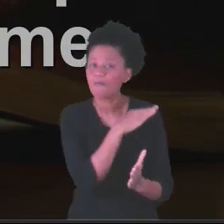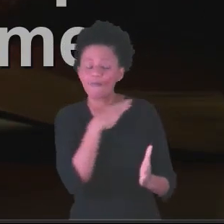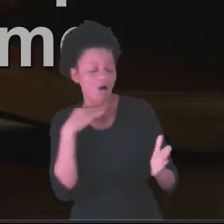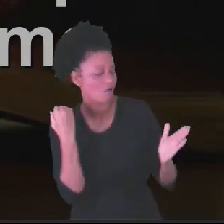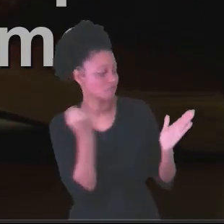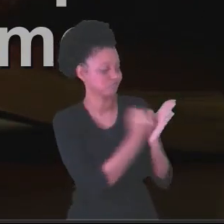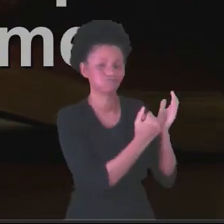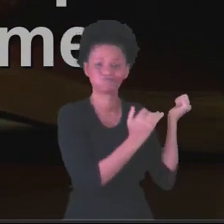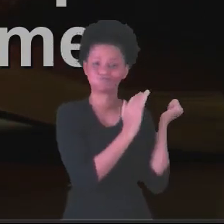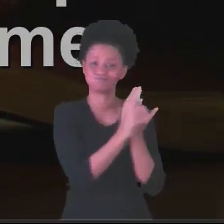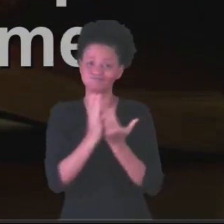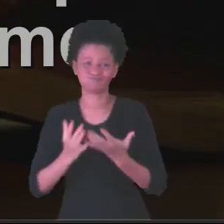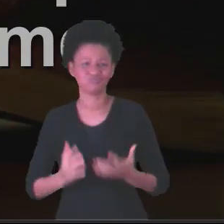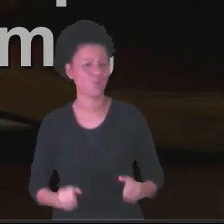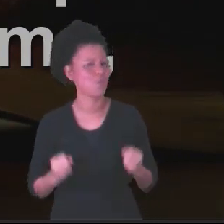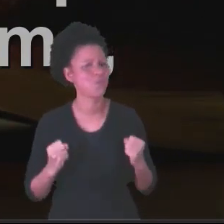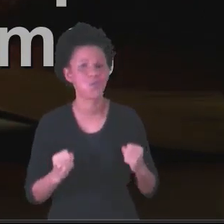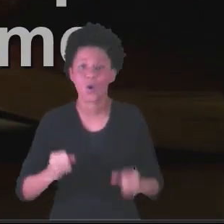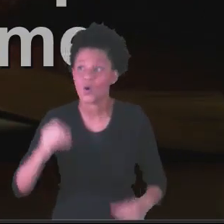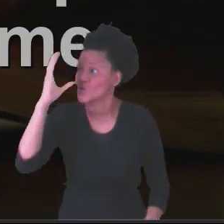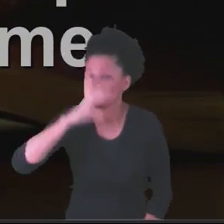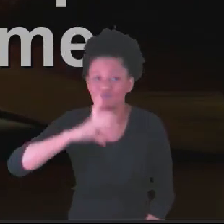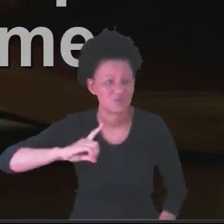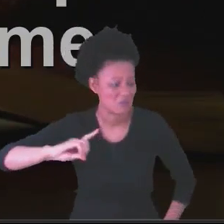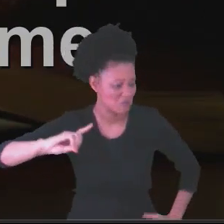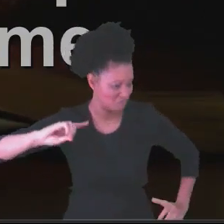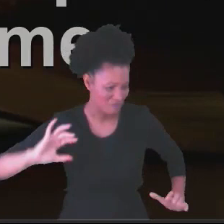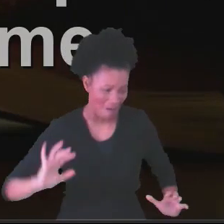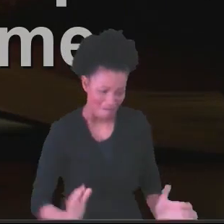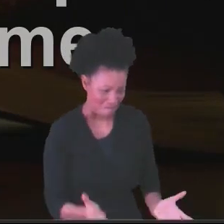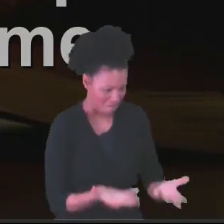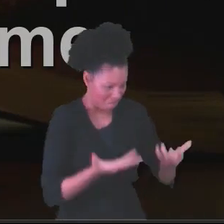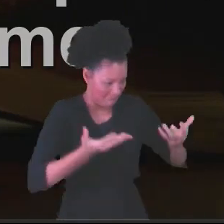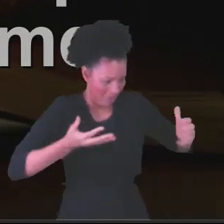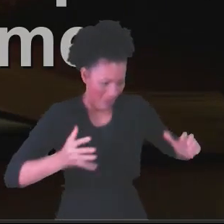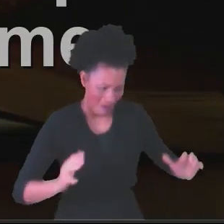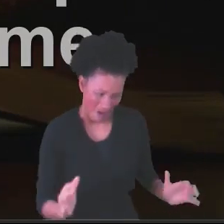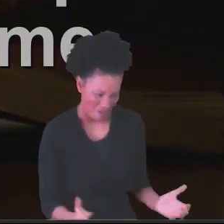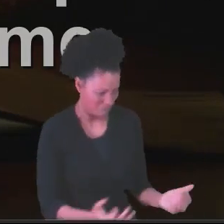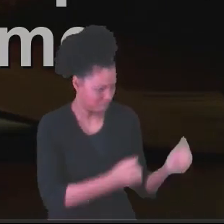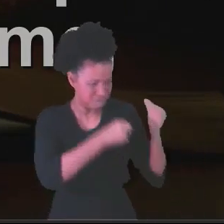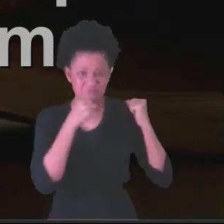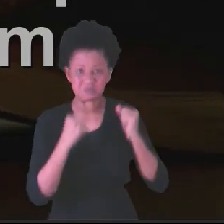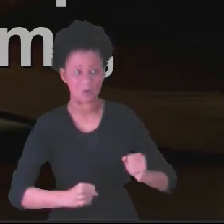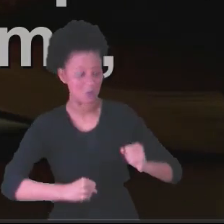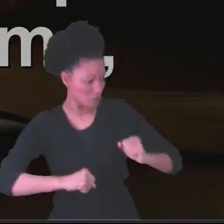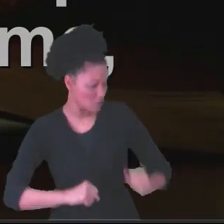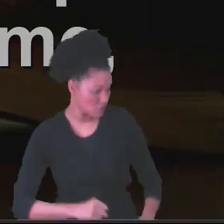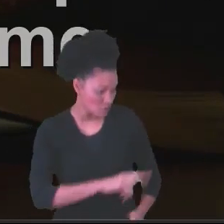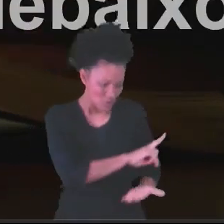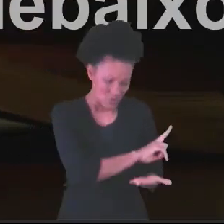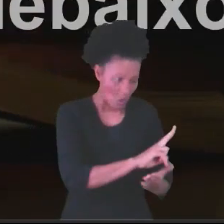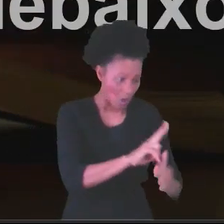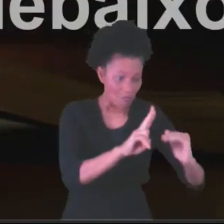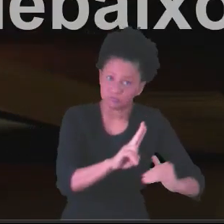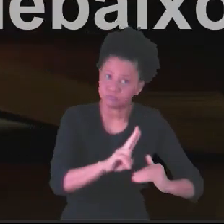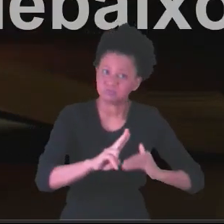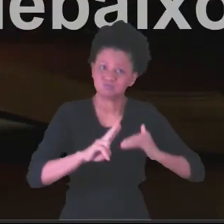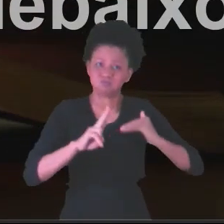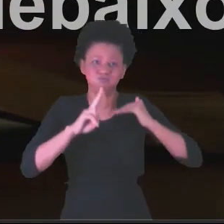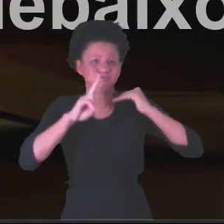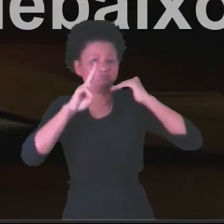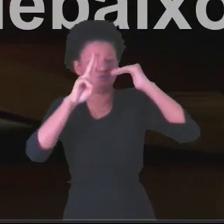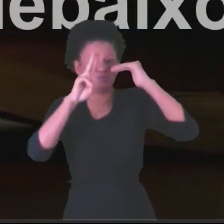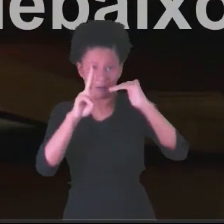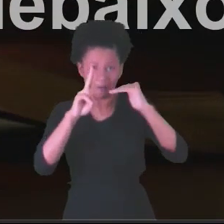o exaltou soberanamente e lhe deu um nome que é sobre todo nome para